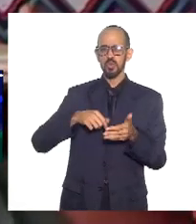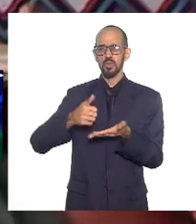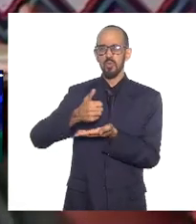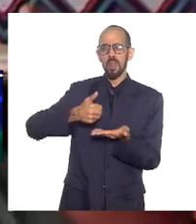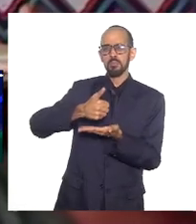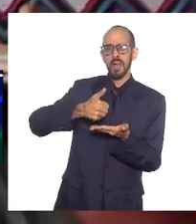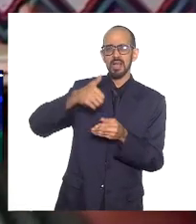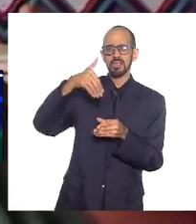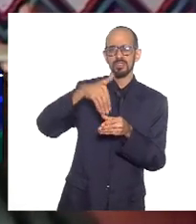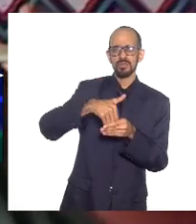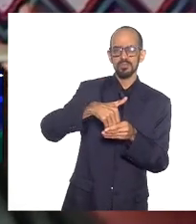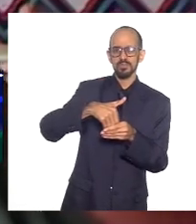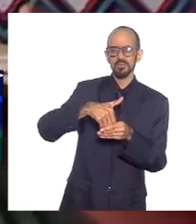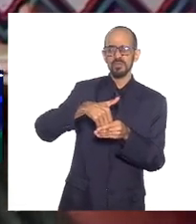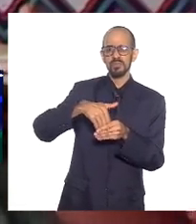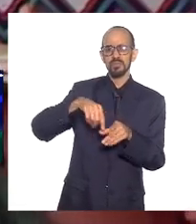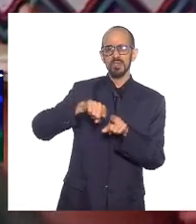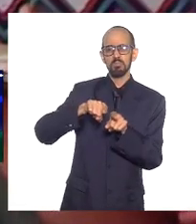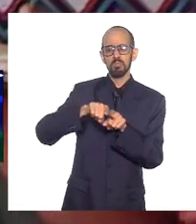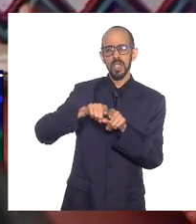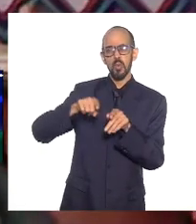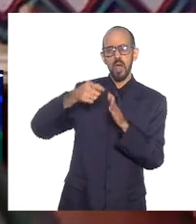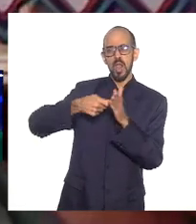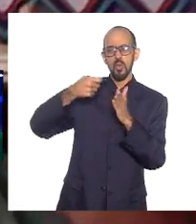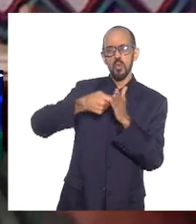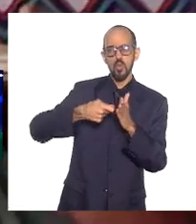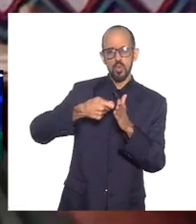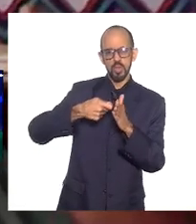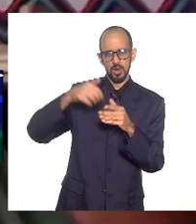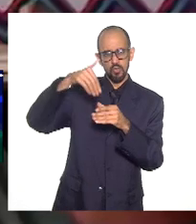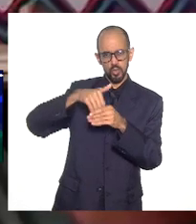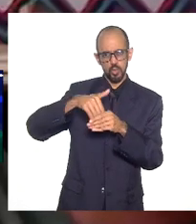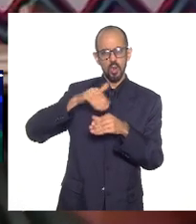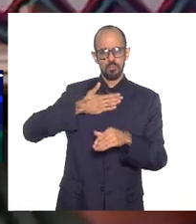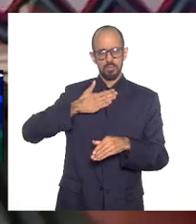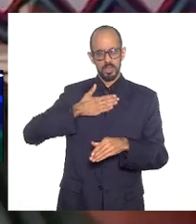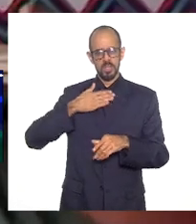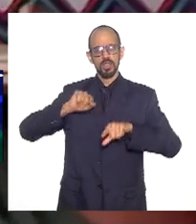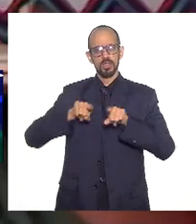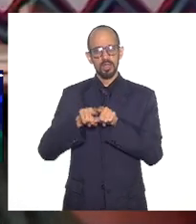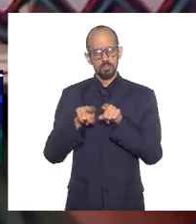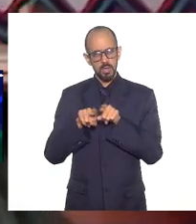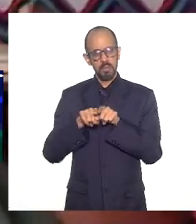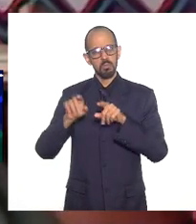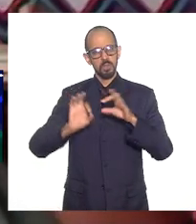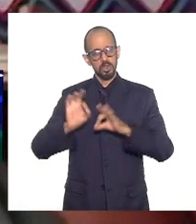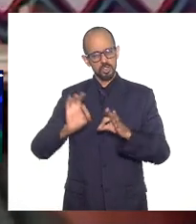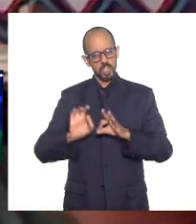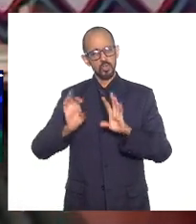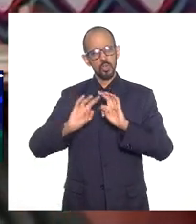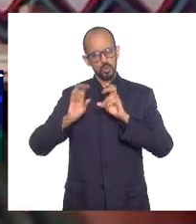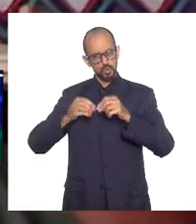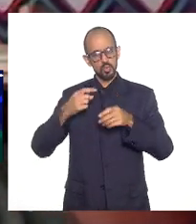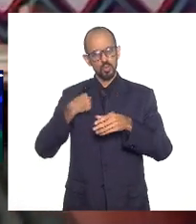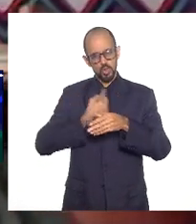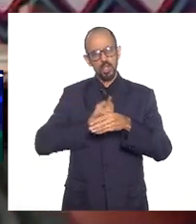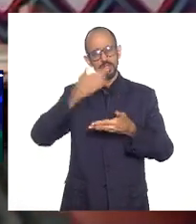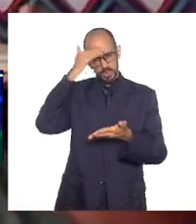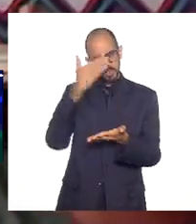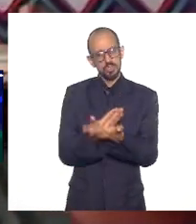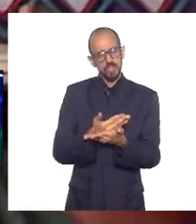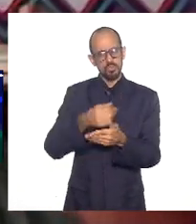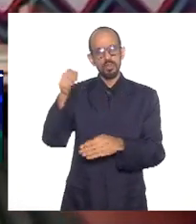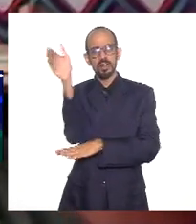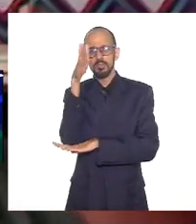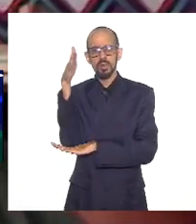eleitoral, com a militância que nos trouxe até aqui, né, projetos em consonância com aquilo que a gente acredita, com as